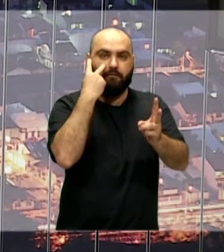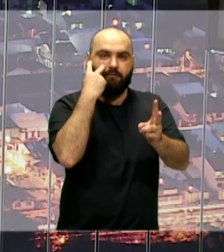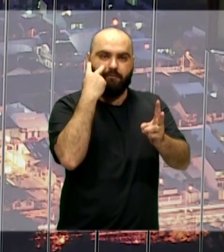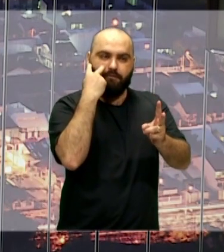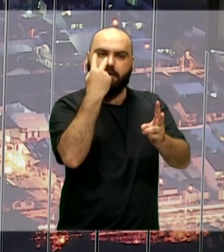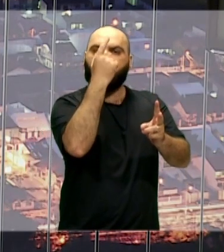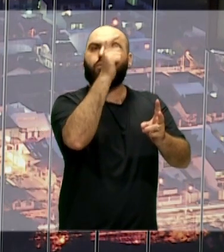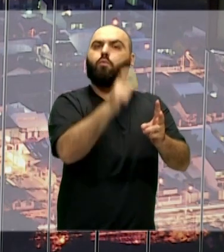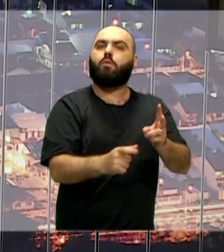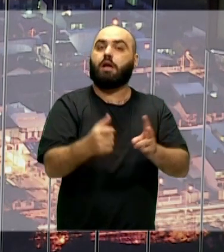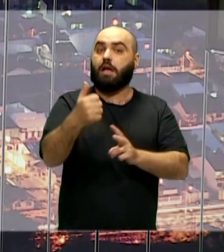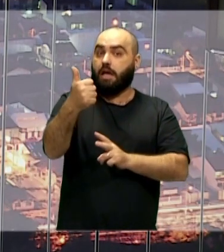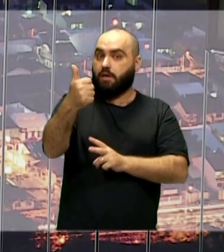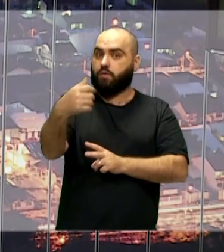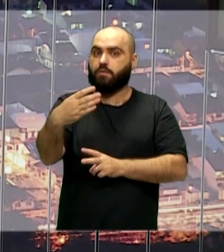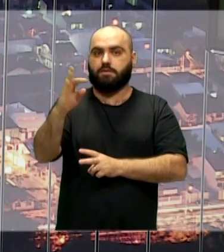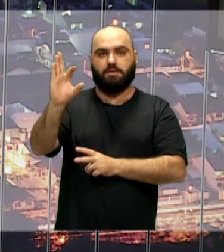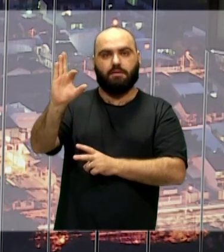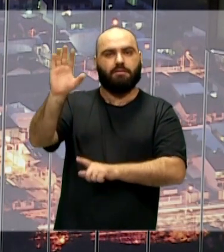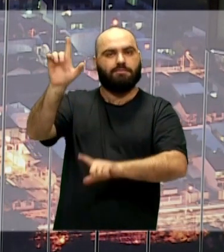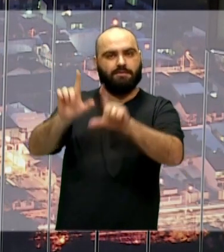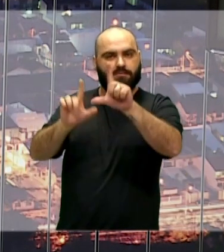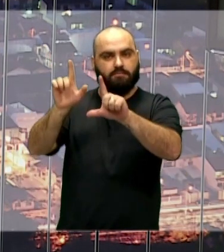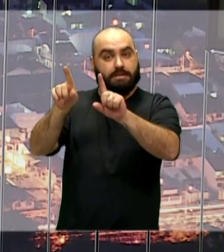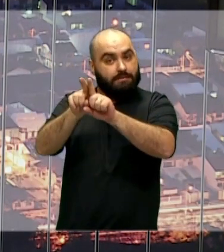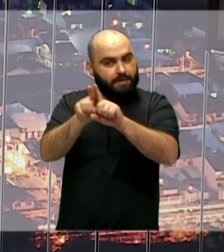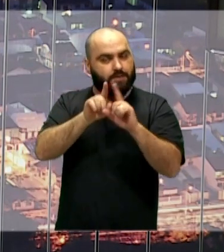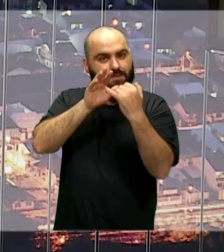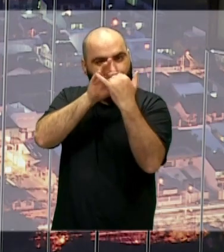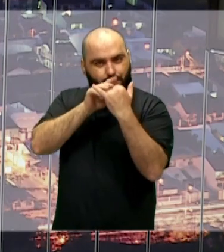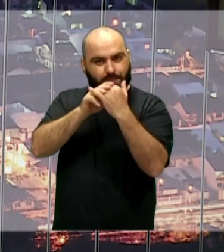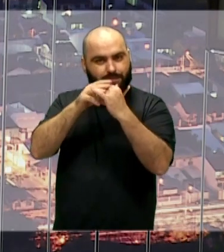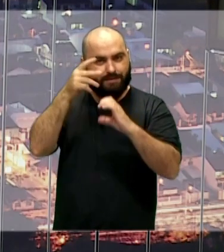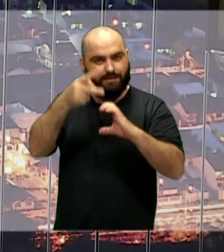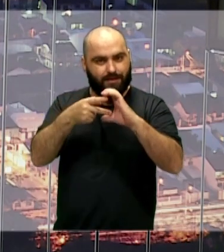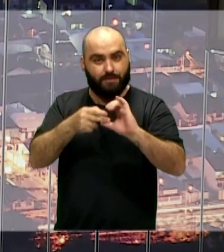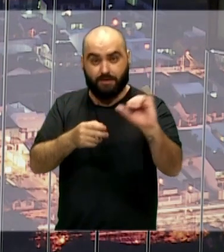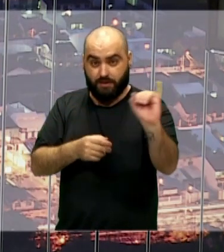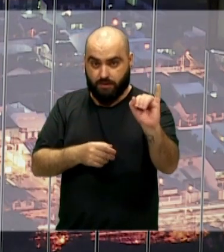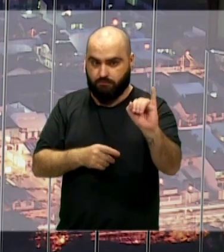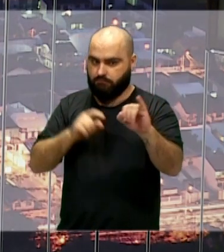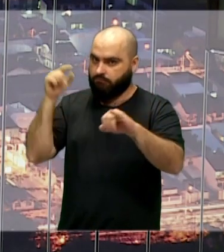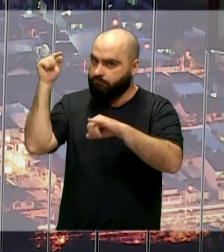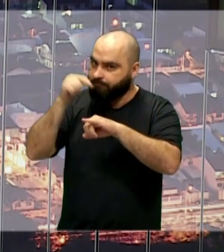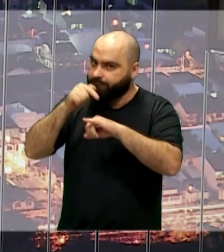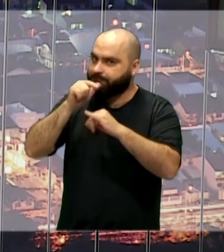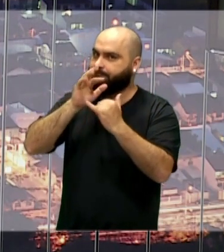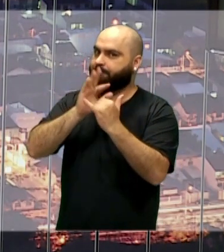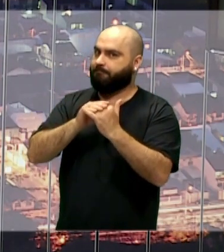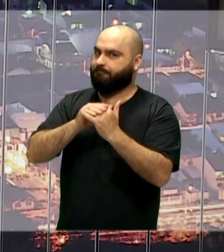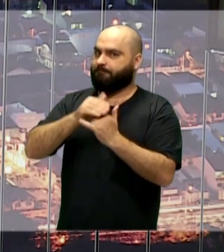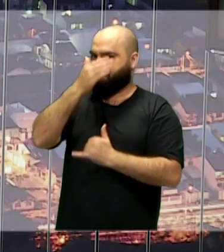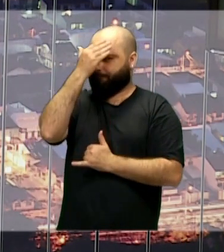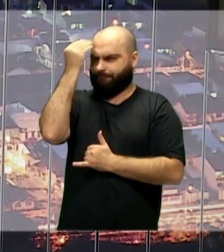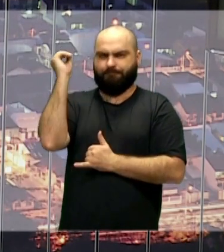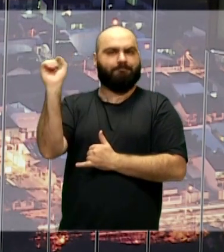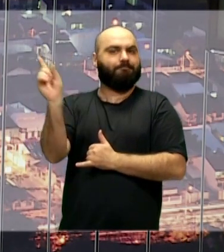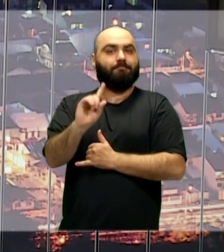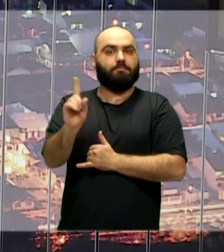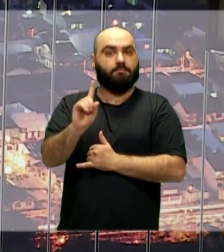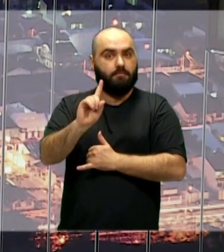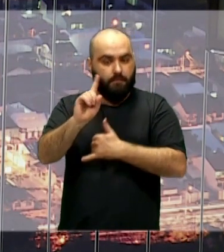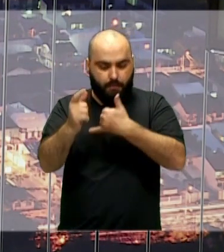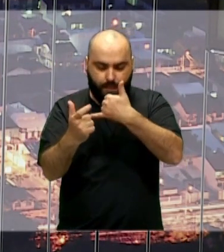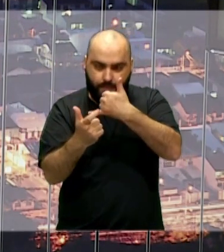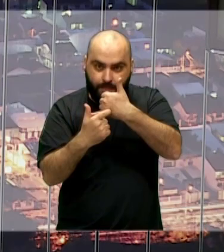canal 14 da Claro TV e também no YouTube da Câmara de Vereadores de Itajaí. E lá não se esqueça daquele nosso recadinho, né? Se inscreva no